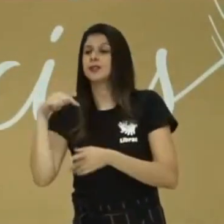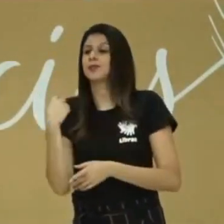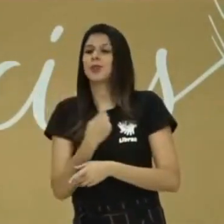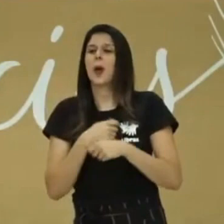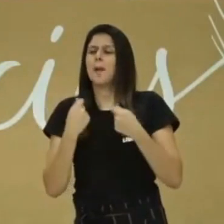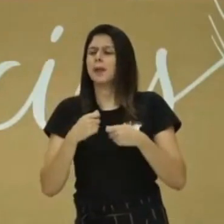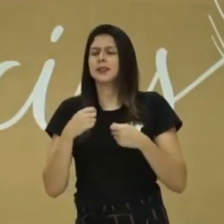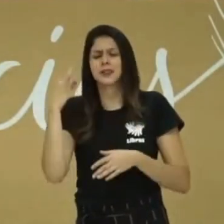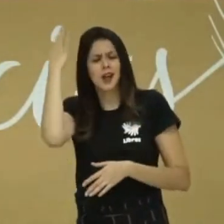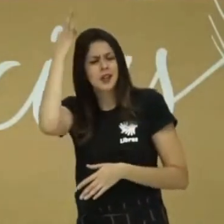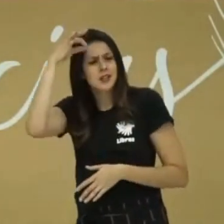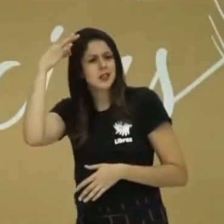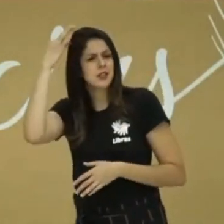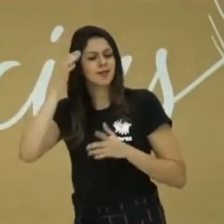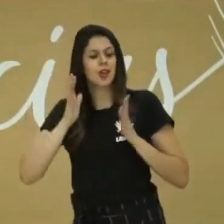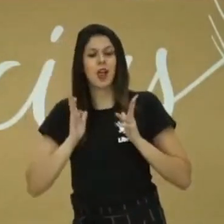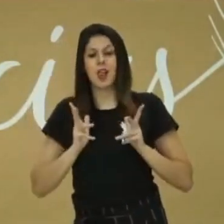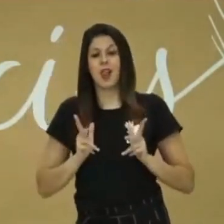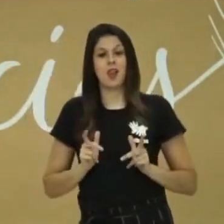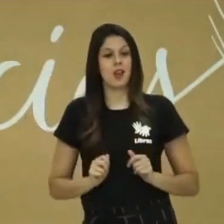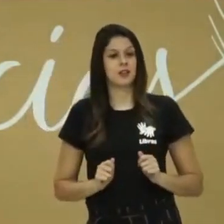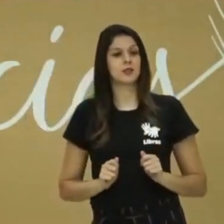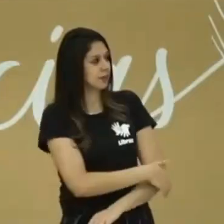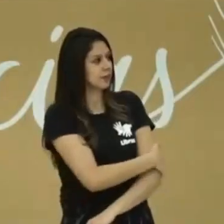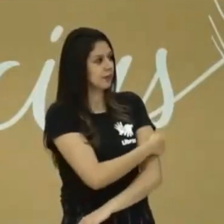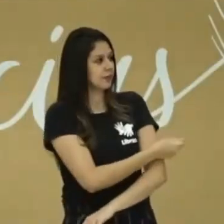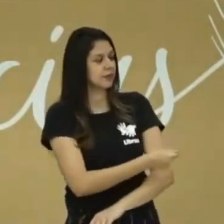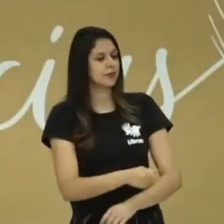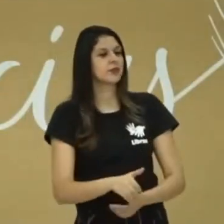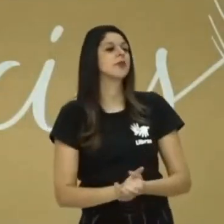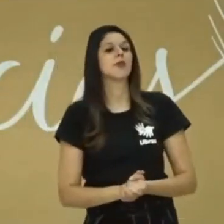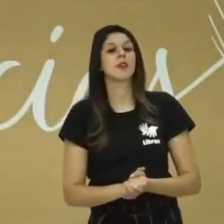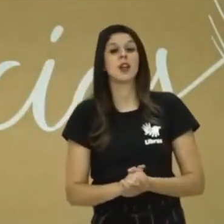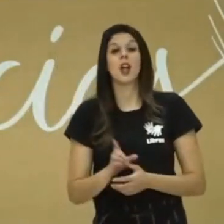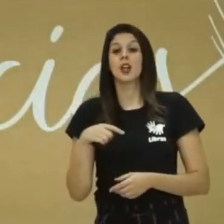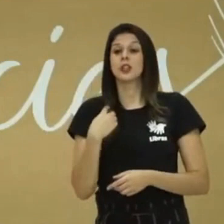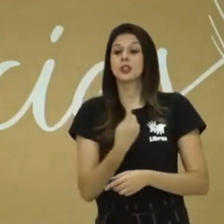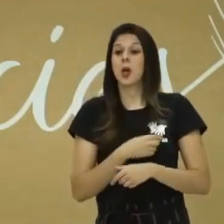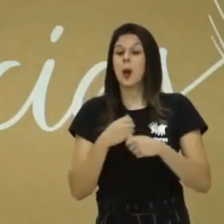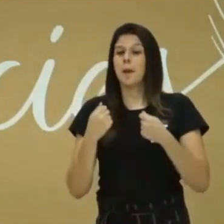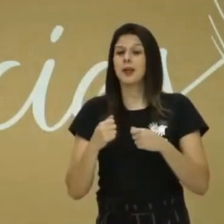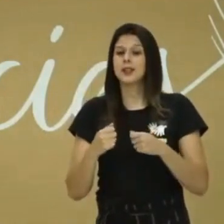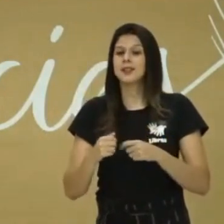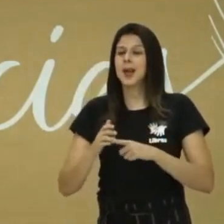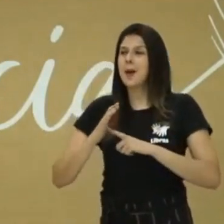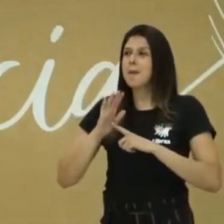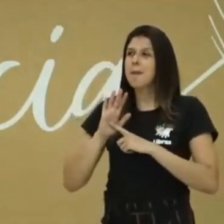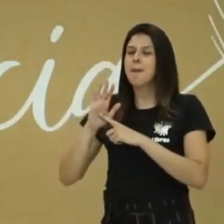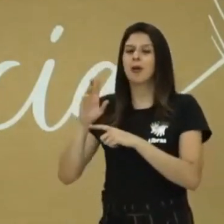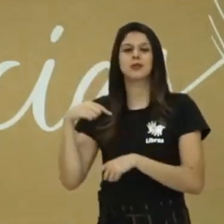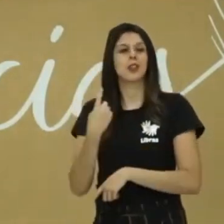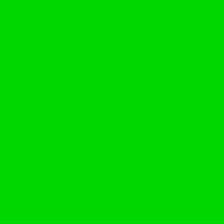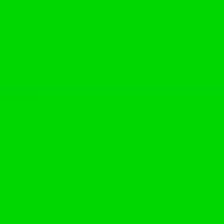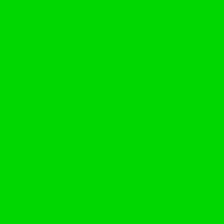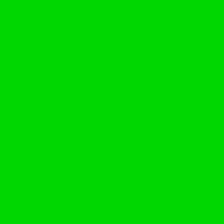a Bíblia fala sobre lavar e alvejar expõe a sua vida ao sol da justiça e você será